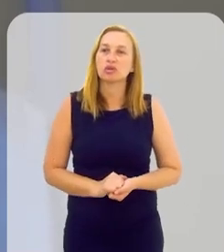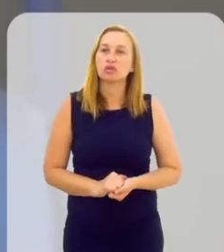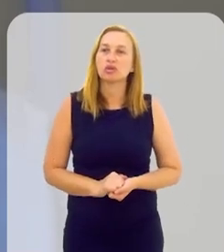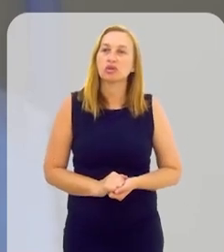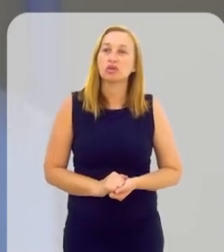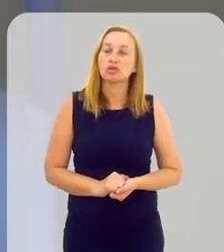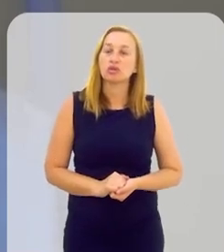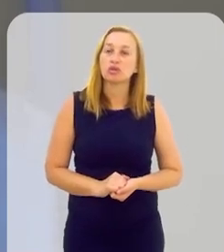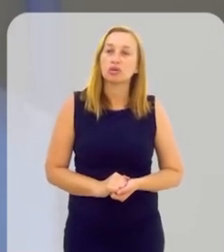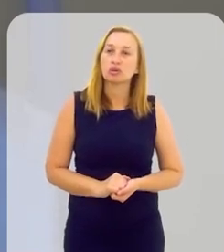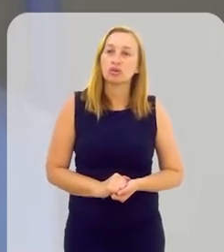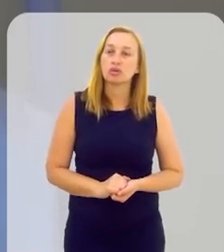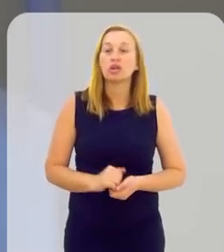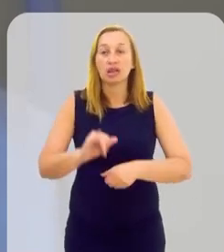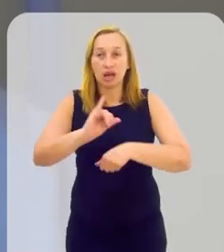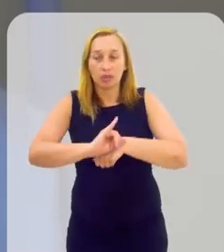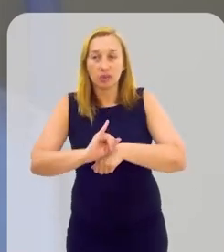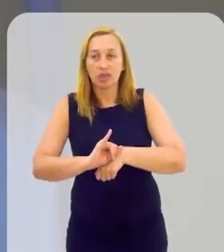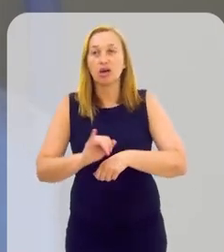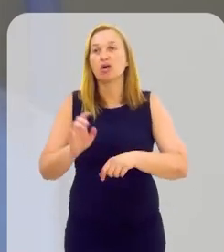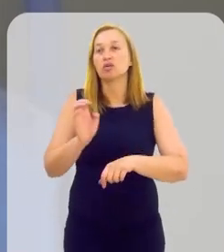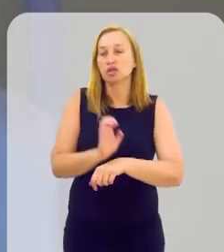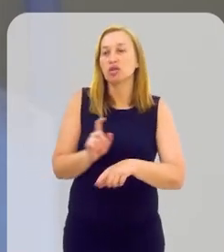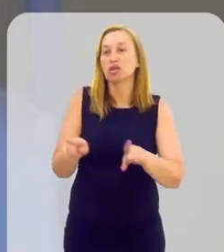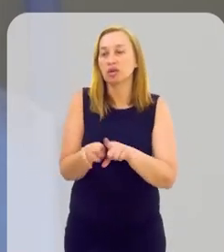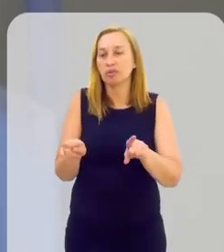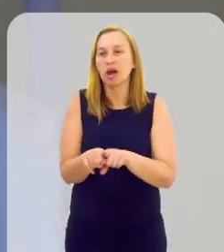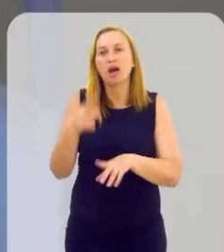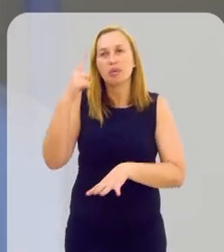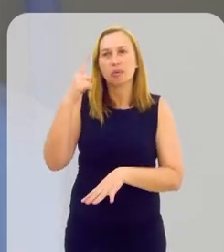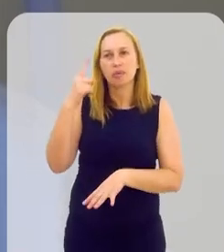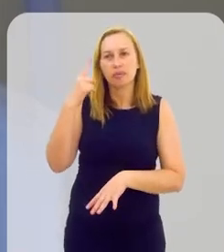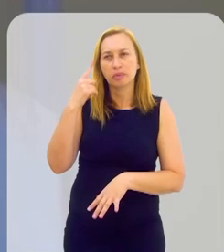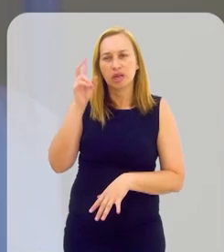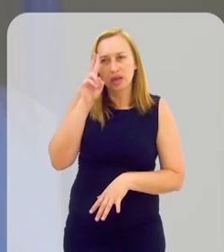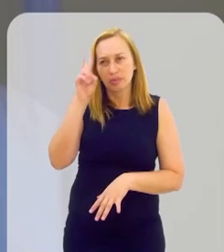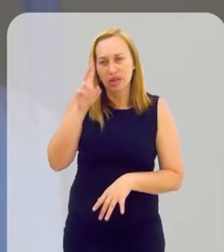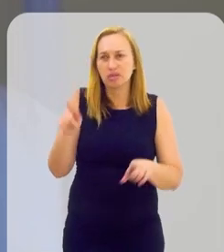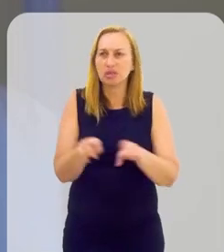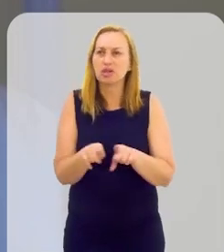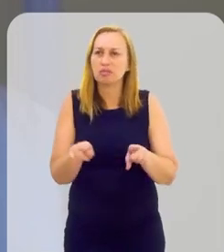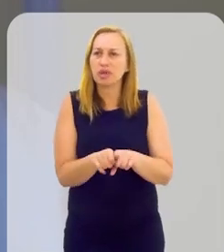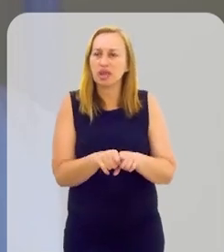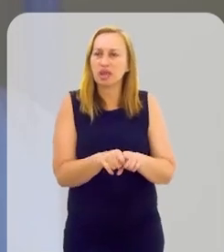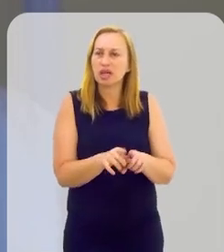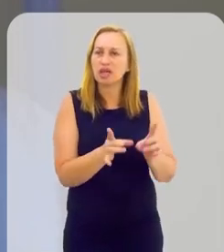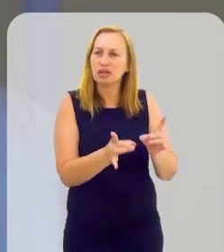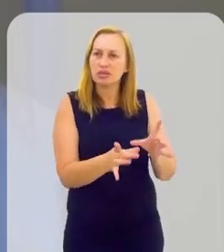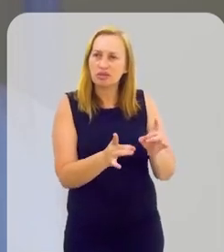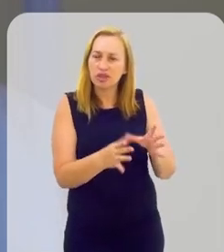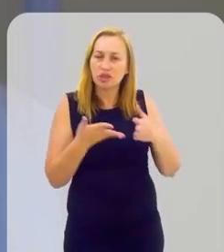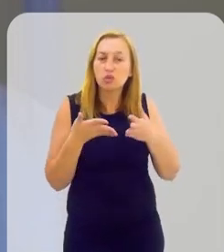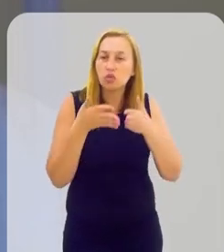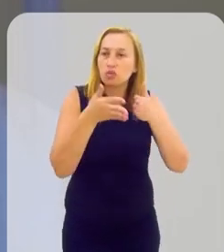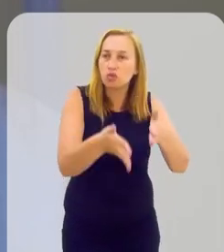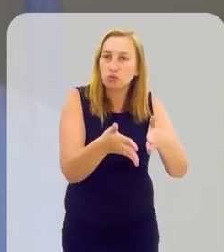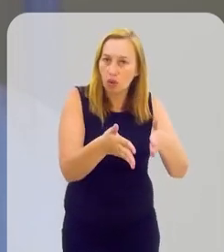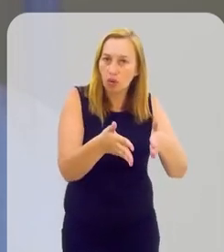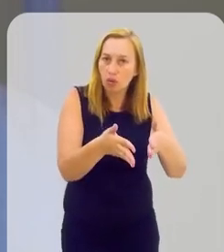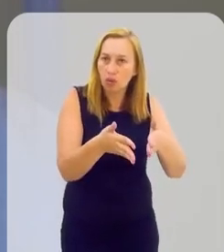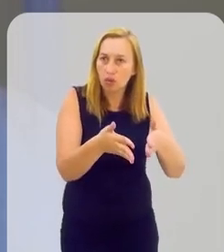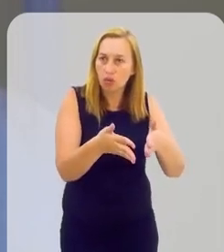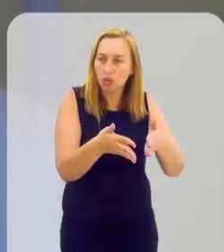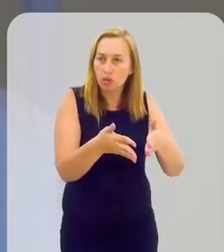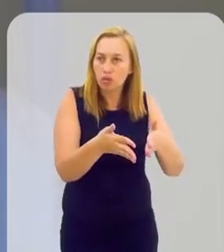baque, tanto no interior quanto na capital. Lembrando que a alimentação comercial tinha um